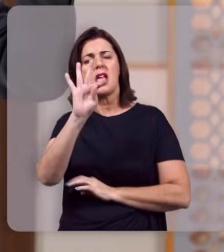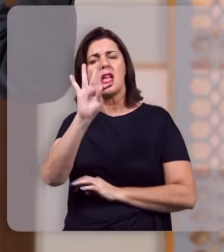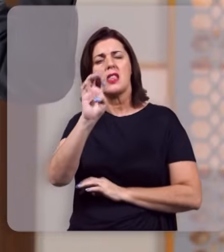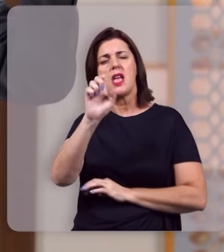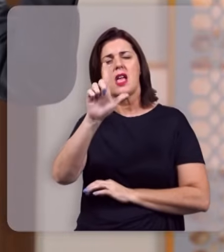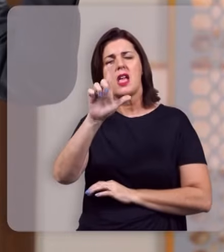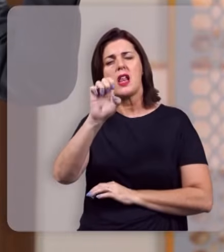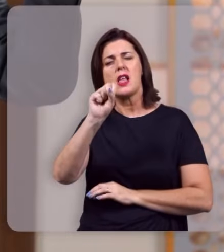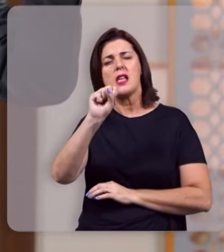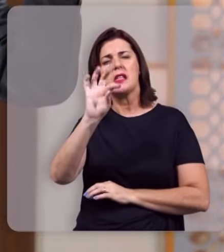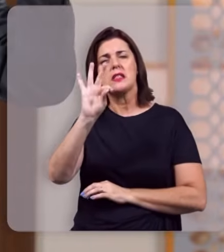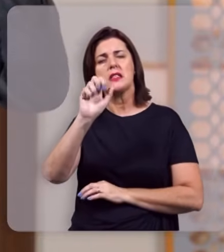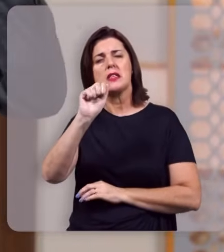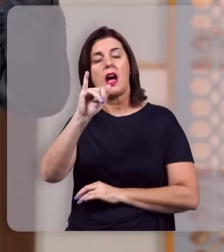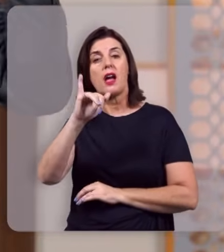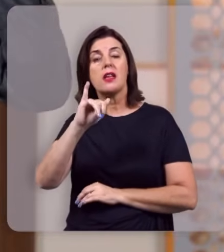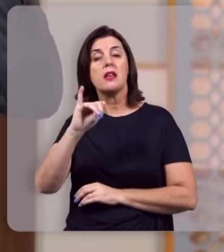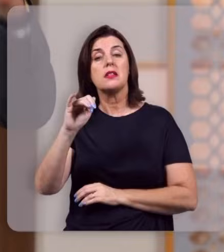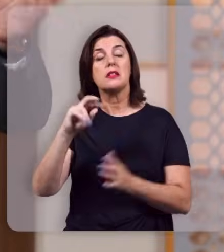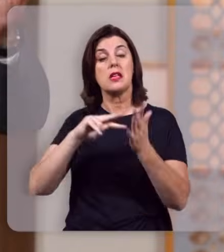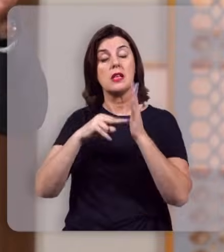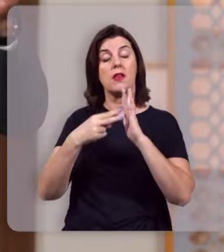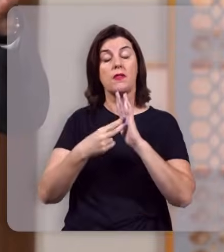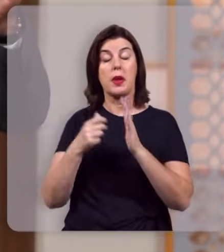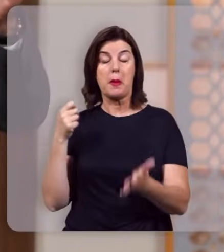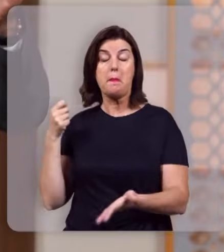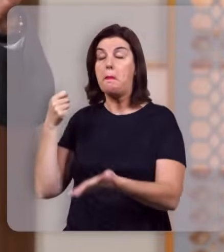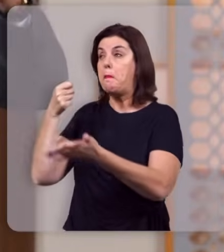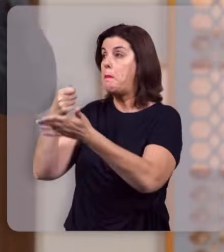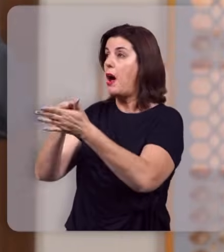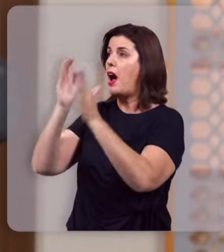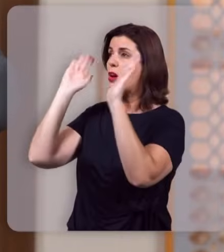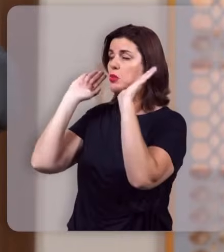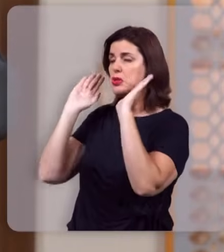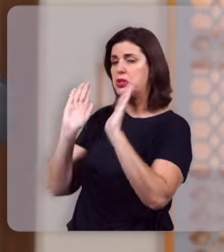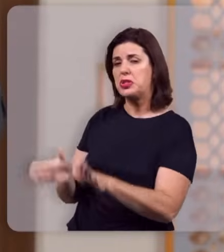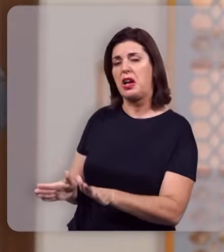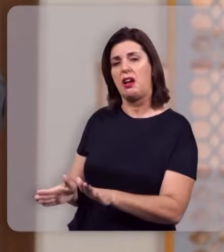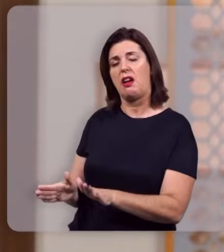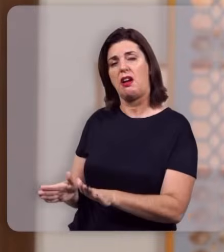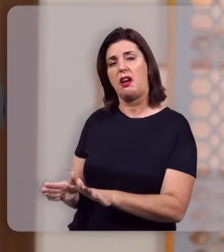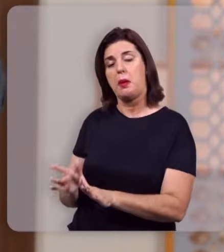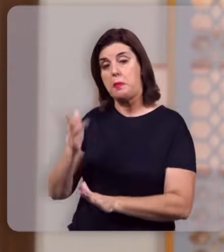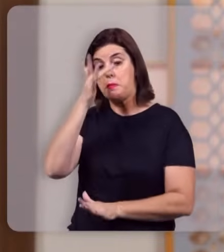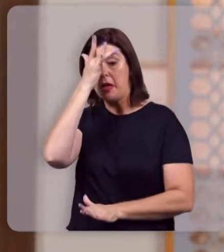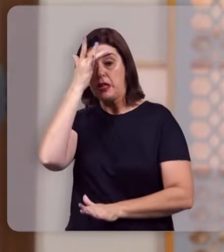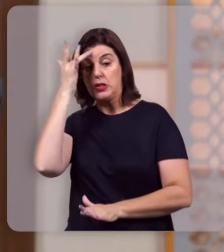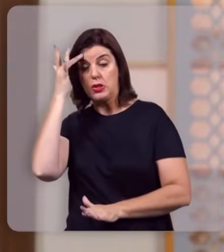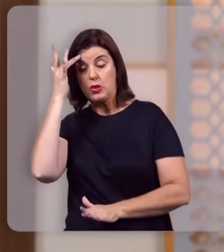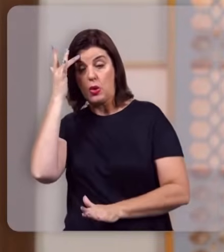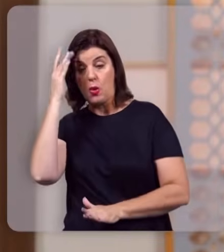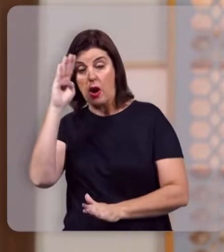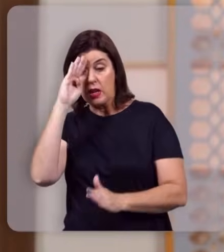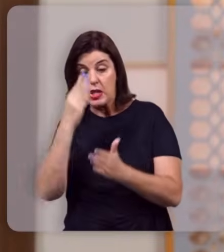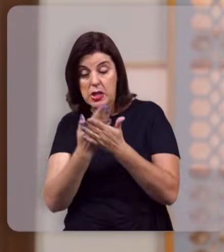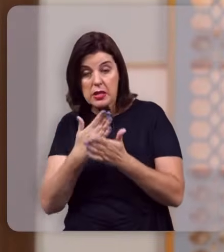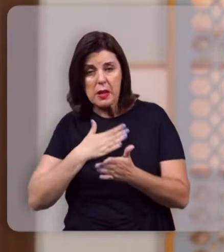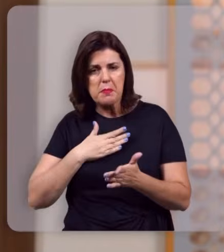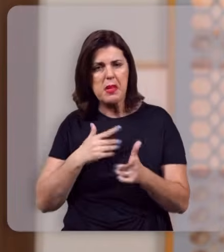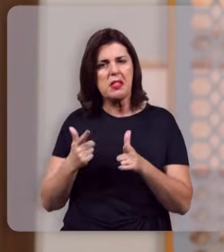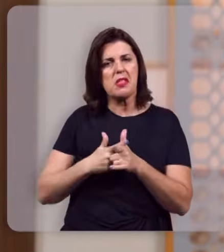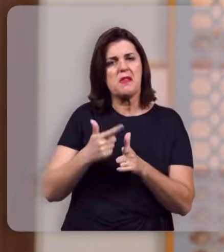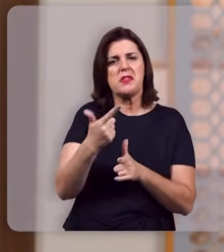Tetelestai, é a palavra grega, que significa está pago. Aquele que crê em mim não deve mais